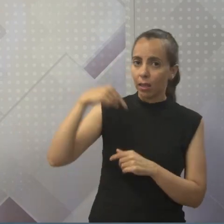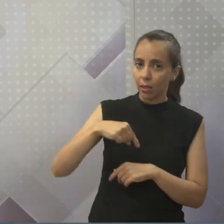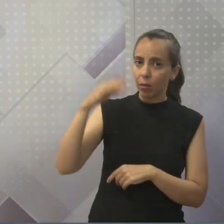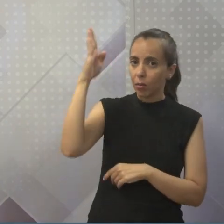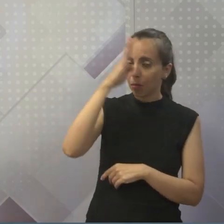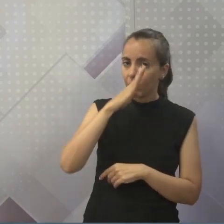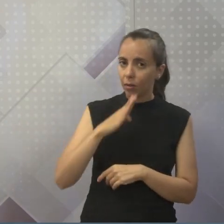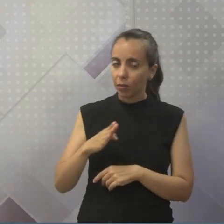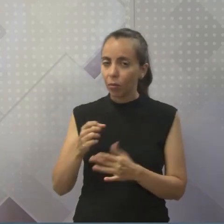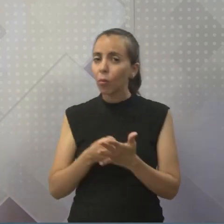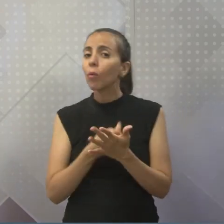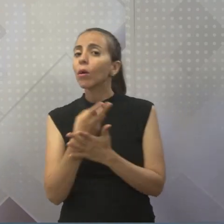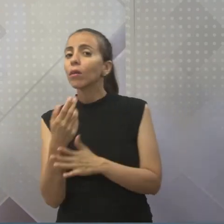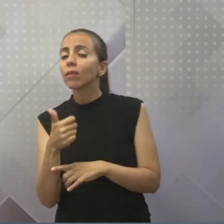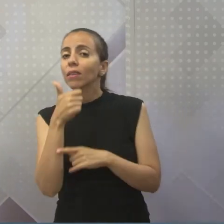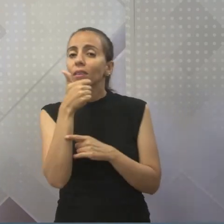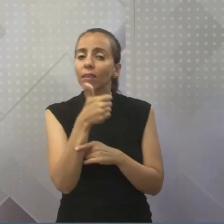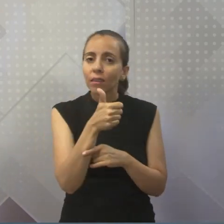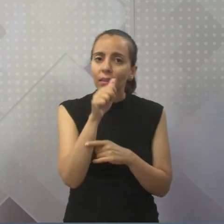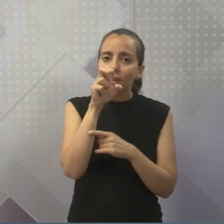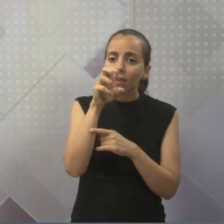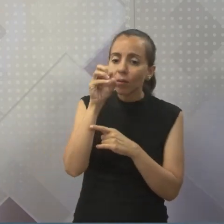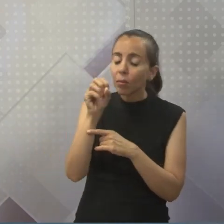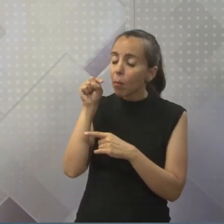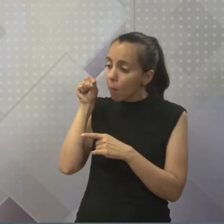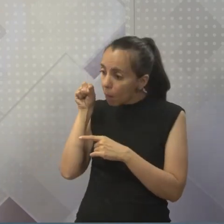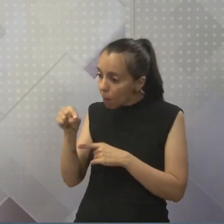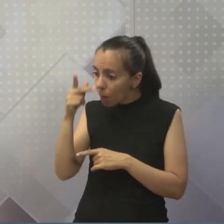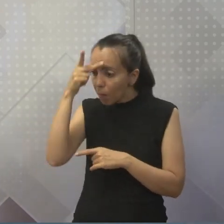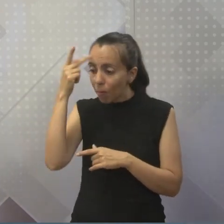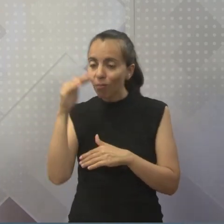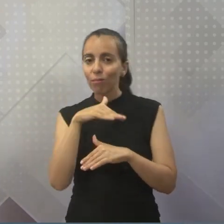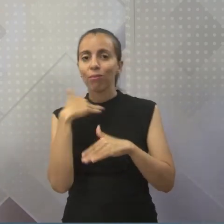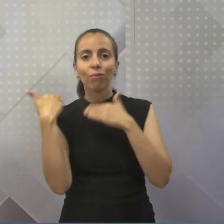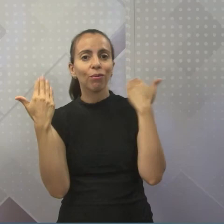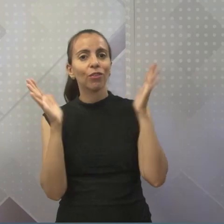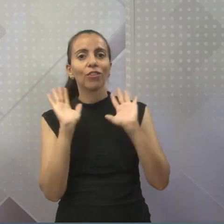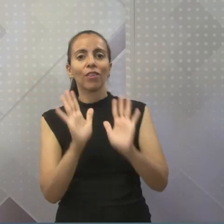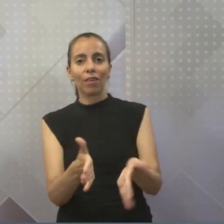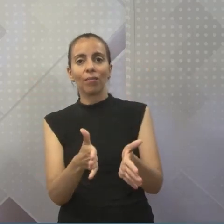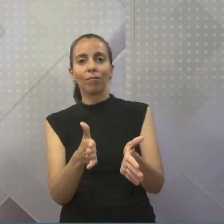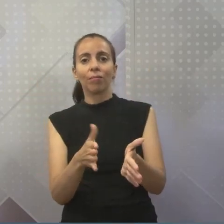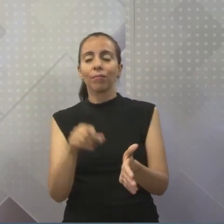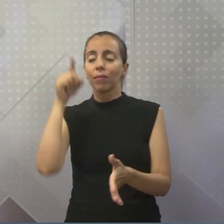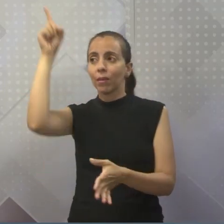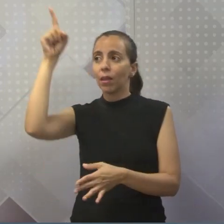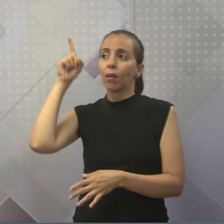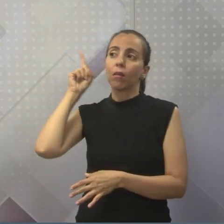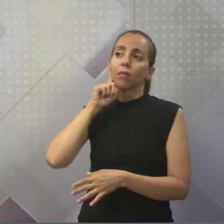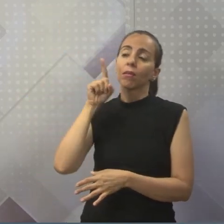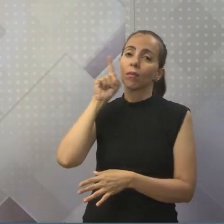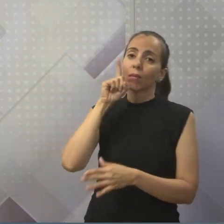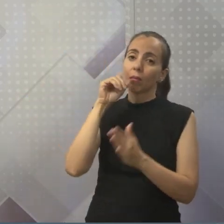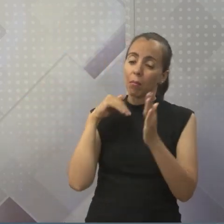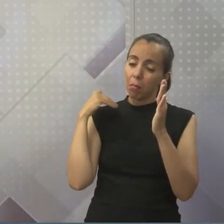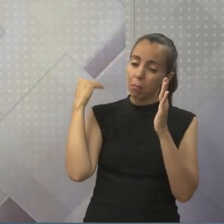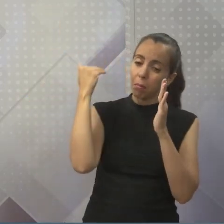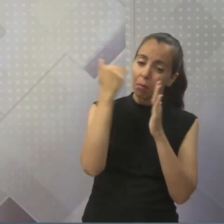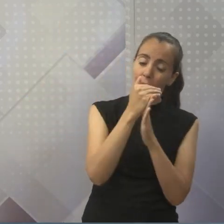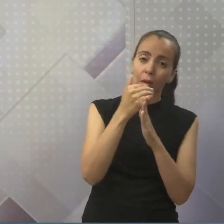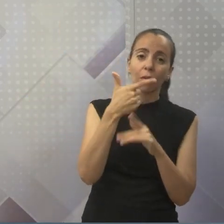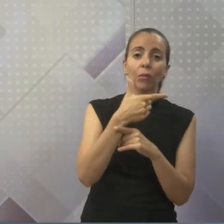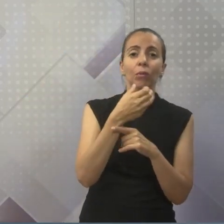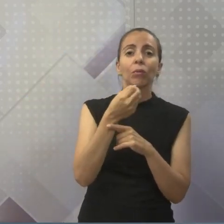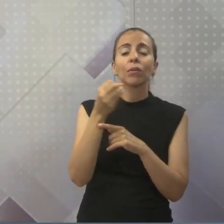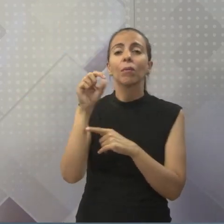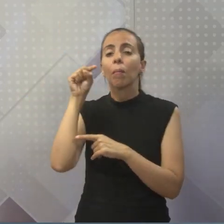150 mil a gente já vai na gente. Tá? Em outros países, como Estados Unidos, acima de 200 mil. Por isso se fala